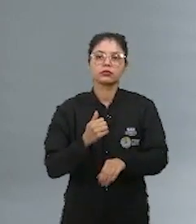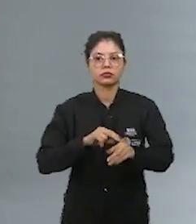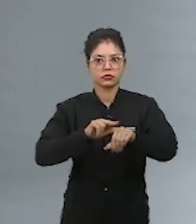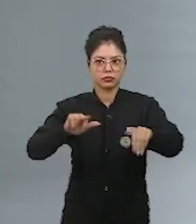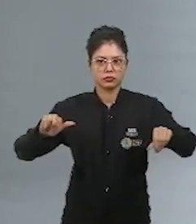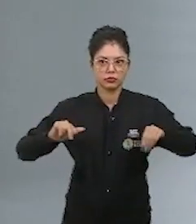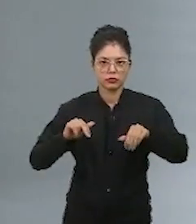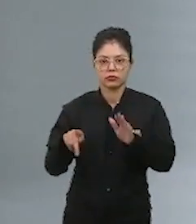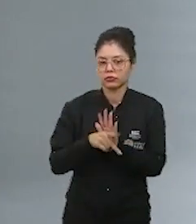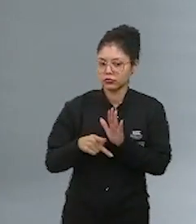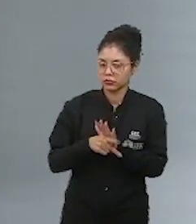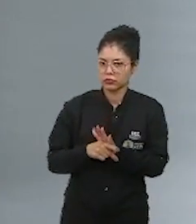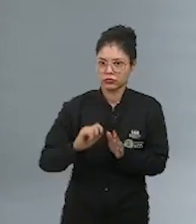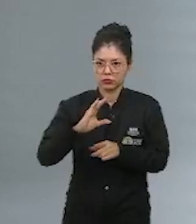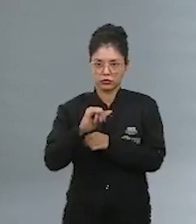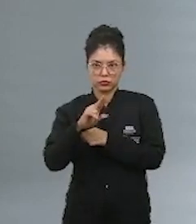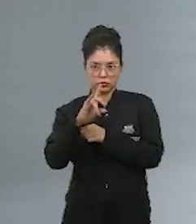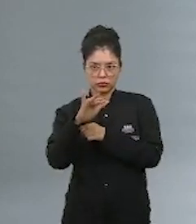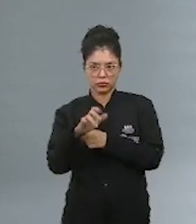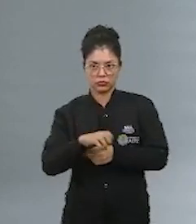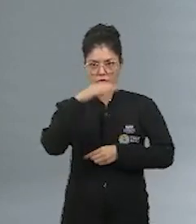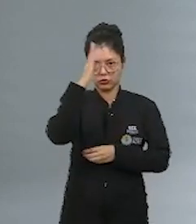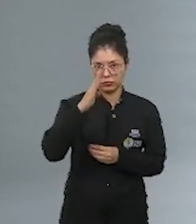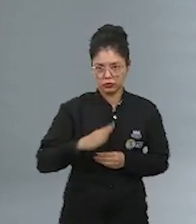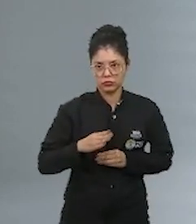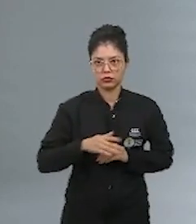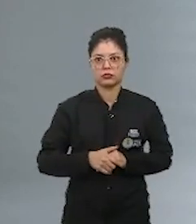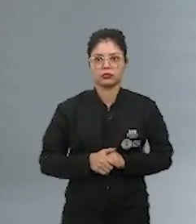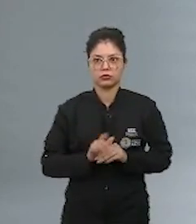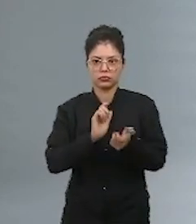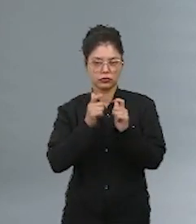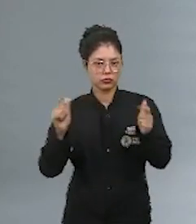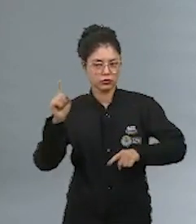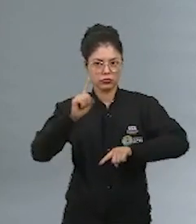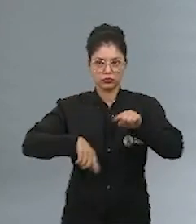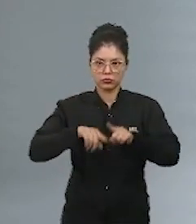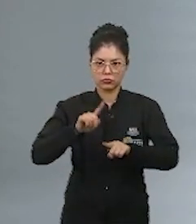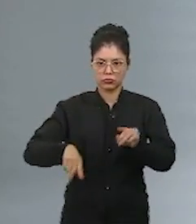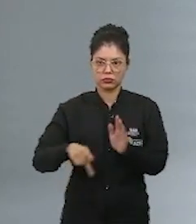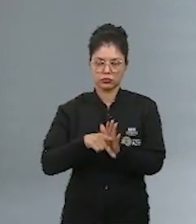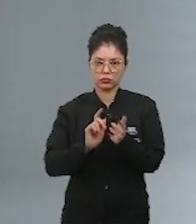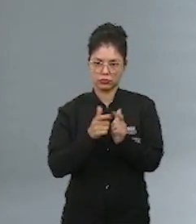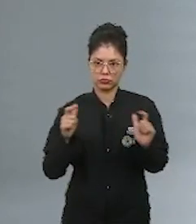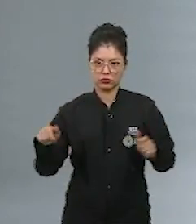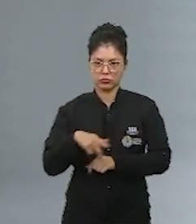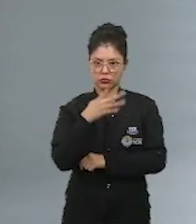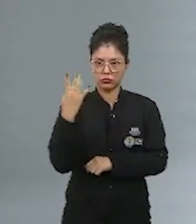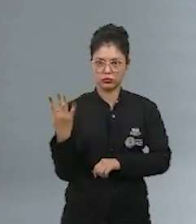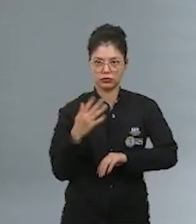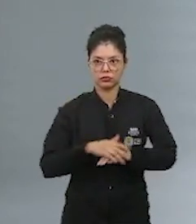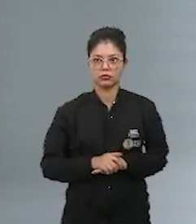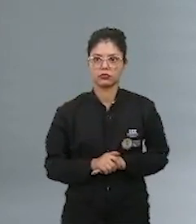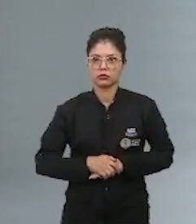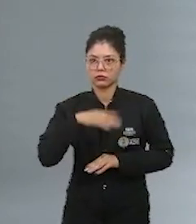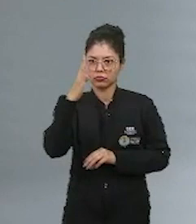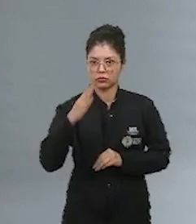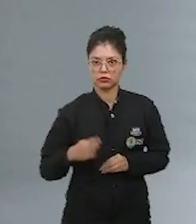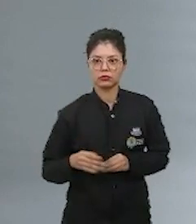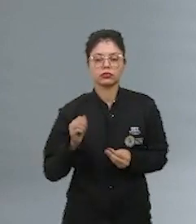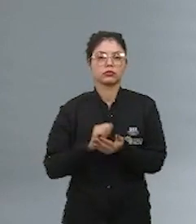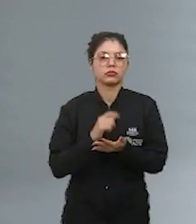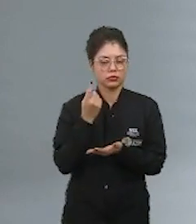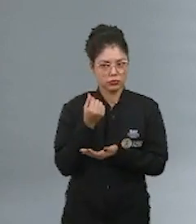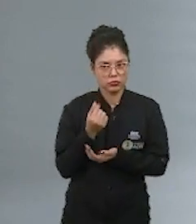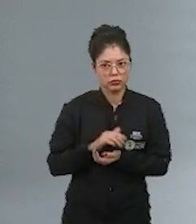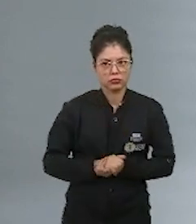de ferro é uma commodity brasileira, né, que é esse grande matéria-prima, né, em grande quantidade no Brasil, que traz uma